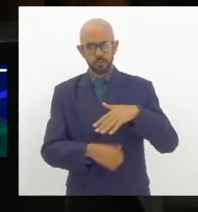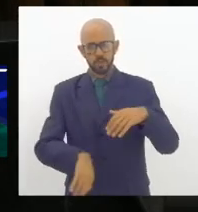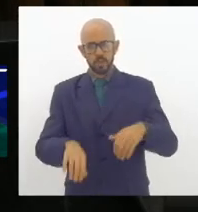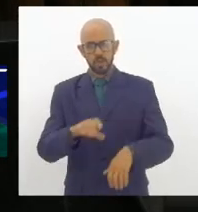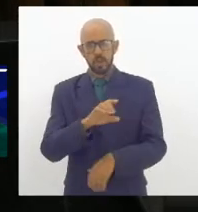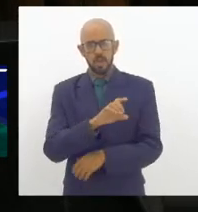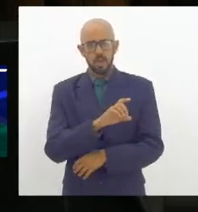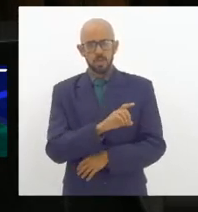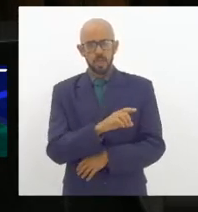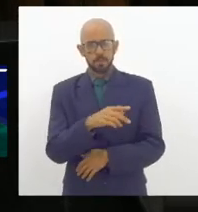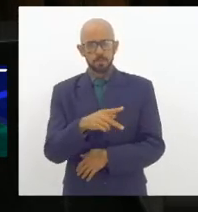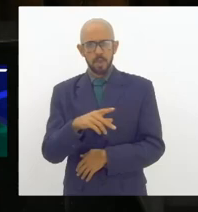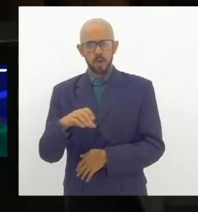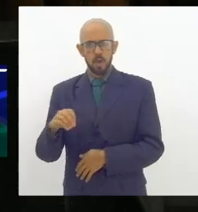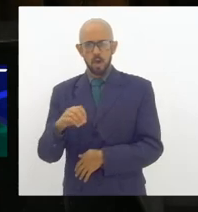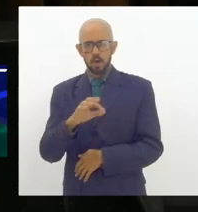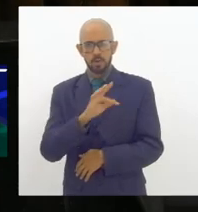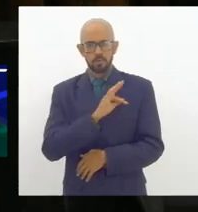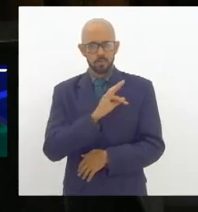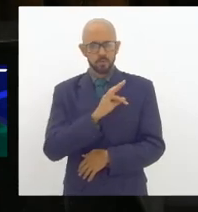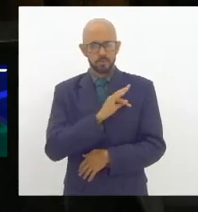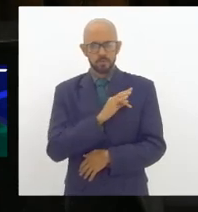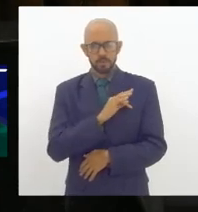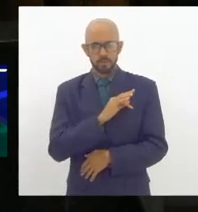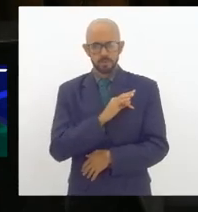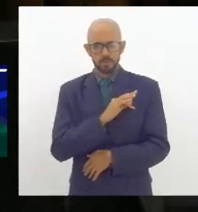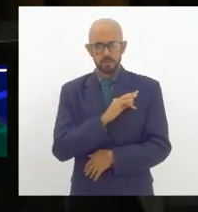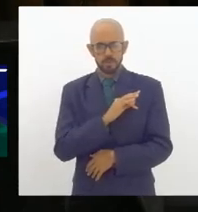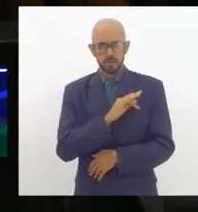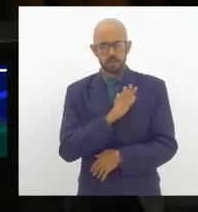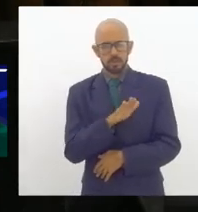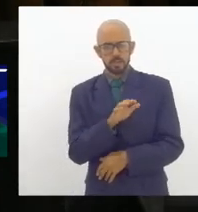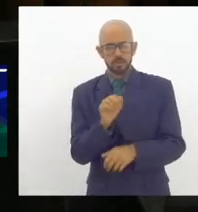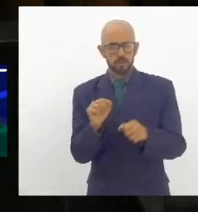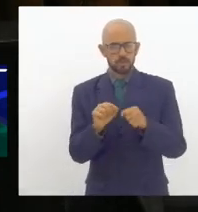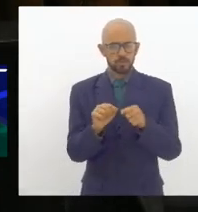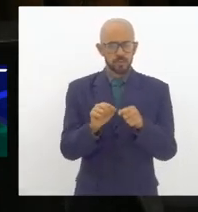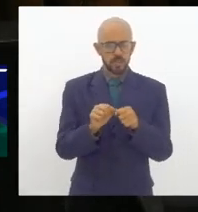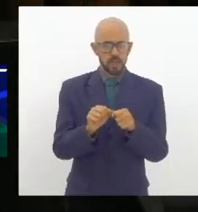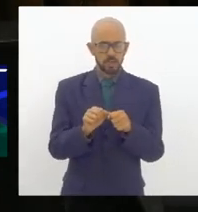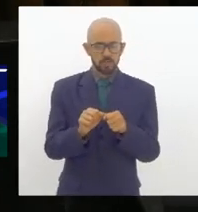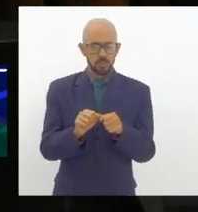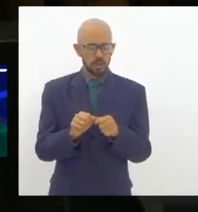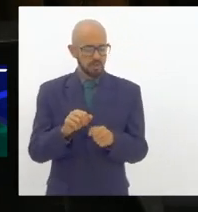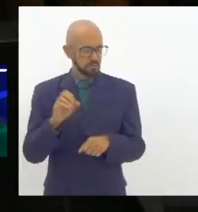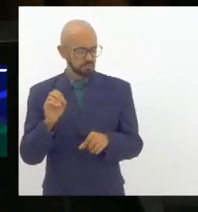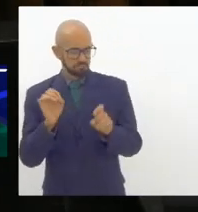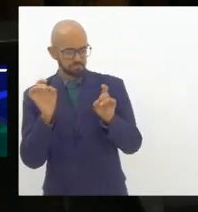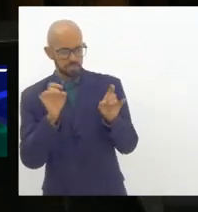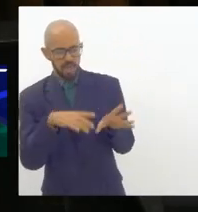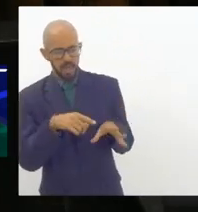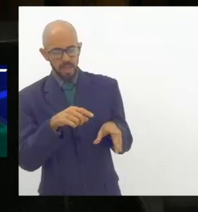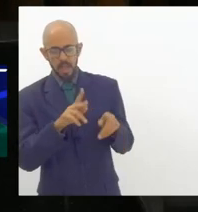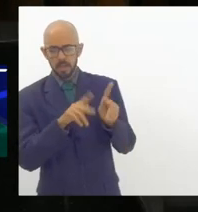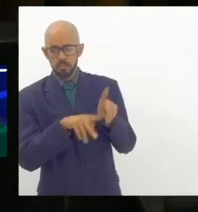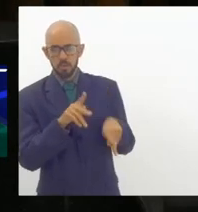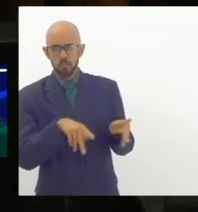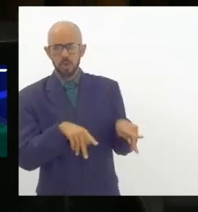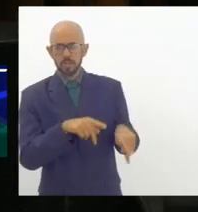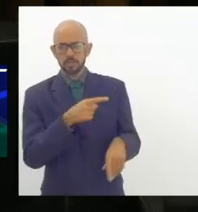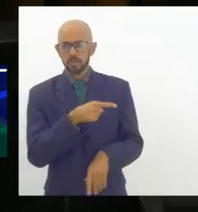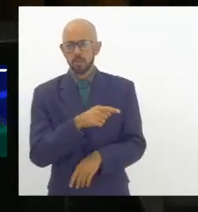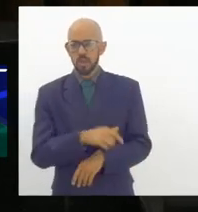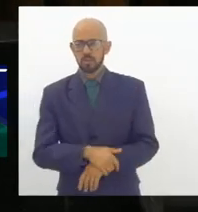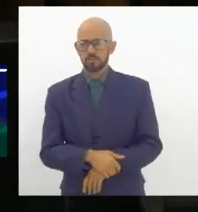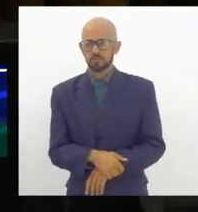polícia a creche o que fizeram foram jogar as pessoas às traças